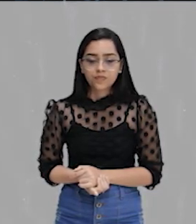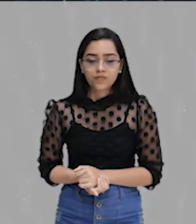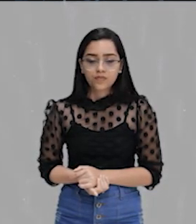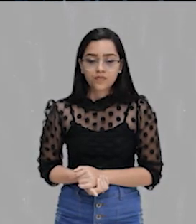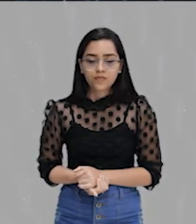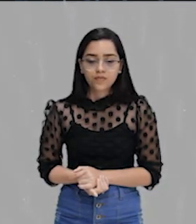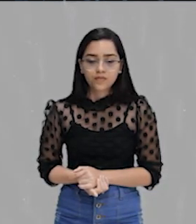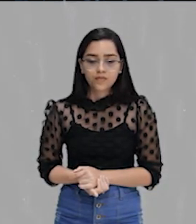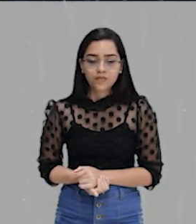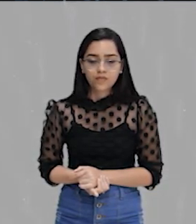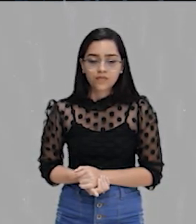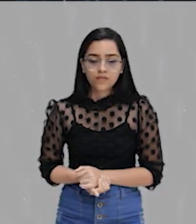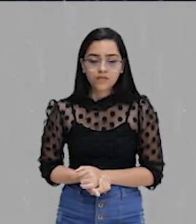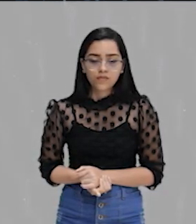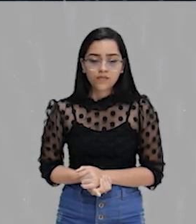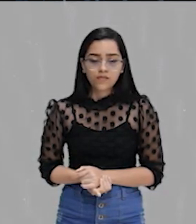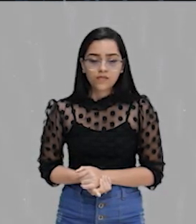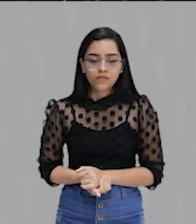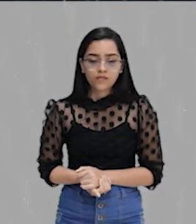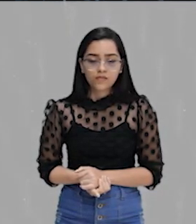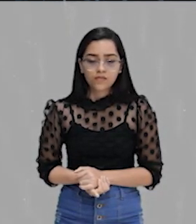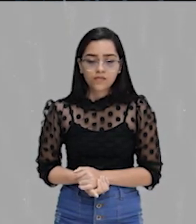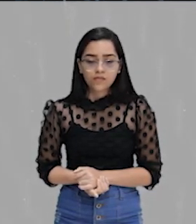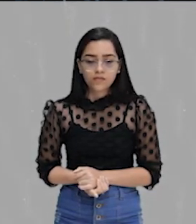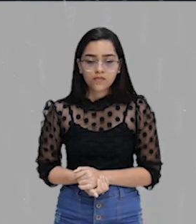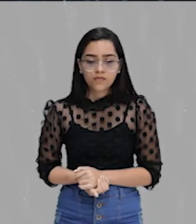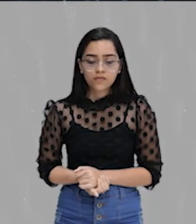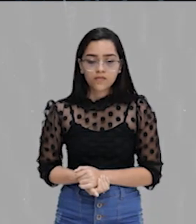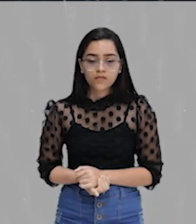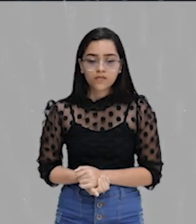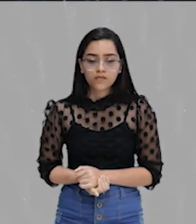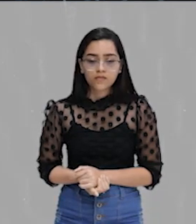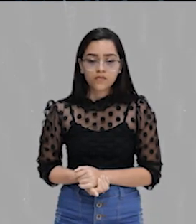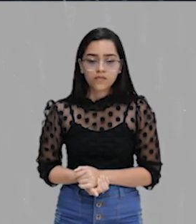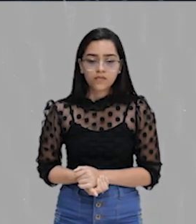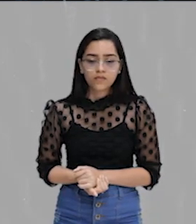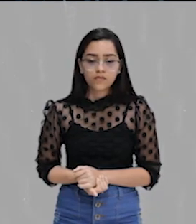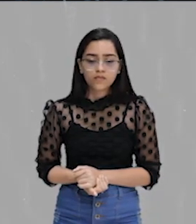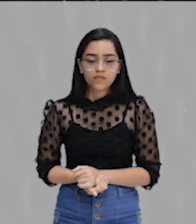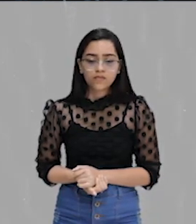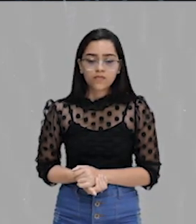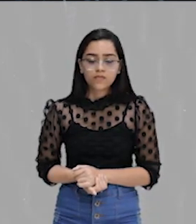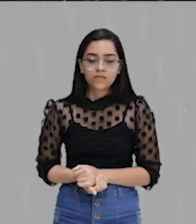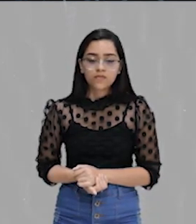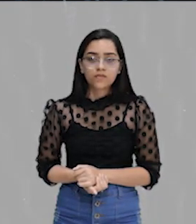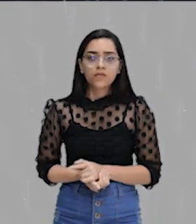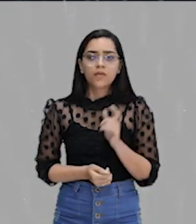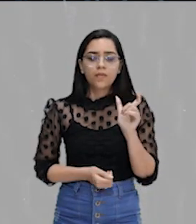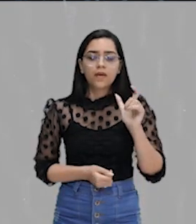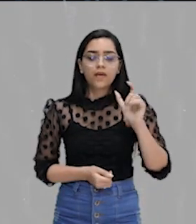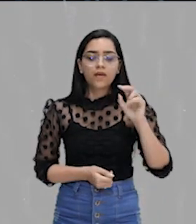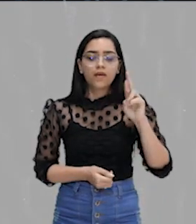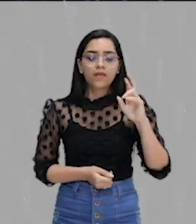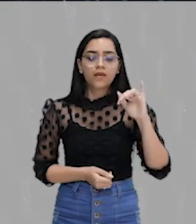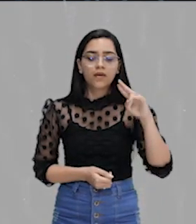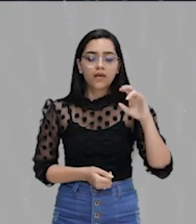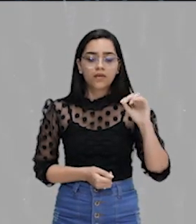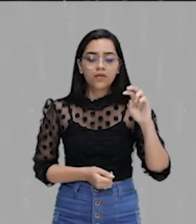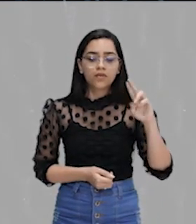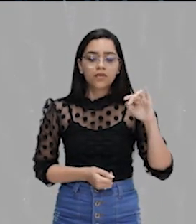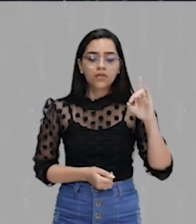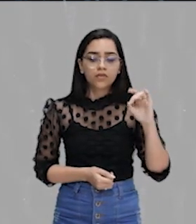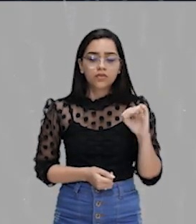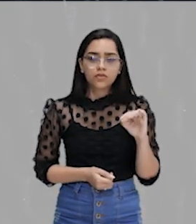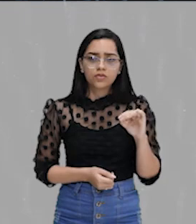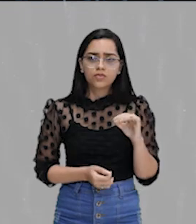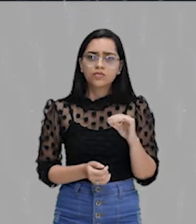Argentina, repare, eles tiraram a palavra Inglaterra, mas eles colocaram o Reino Unido. é a mesma coisa. Então, letra B de bola.